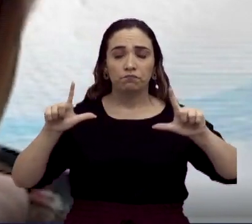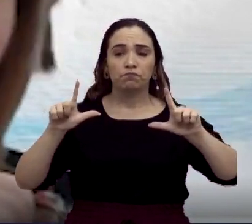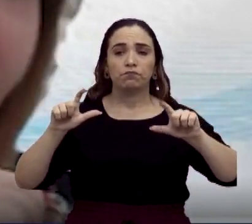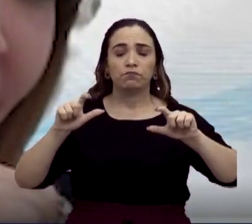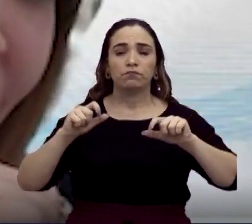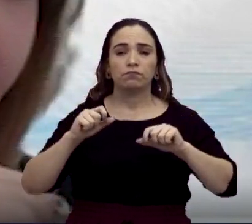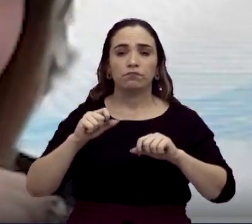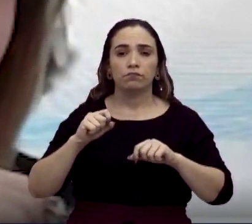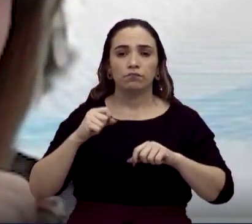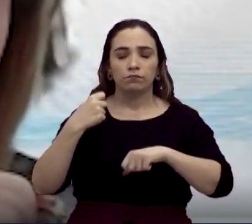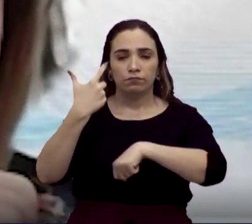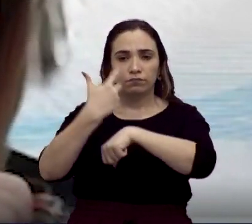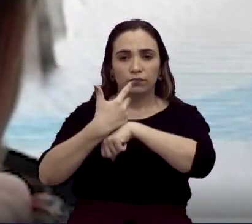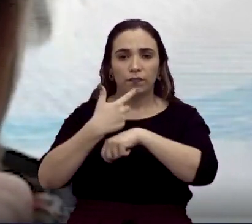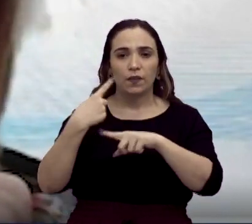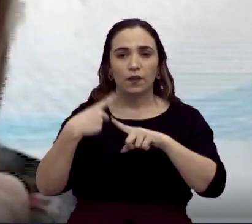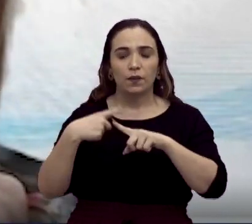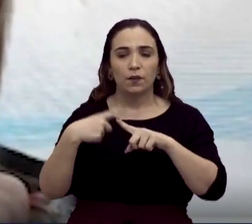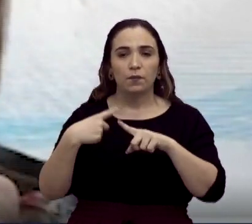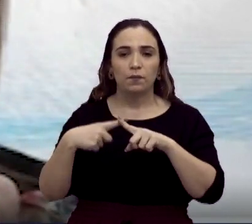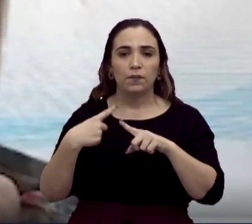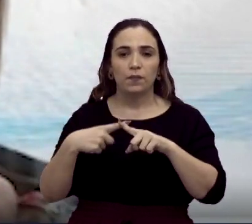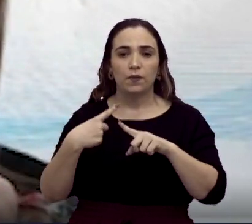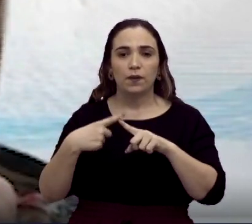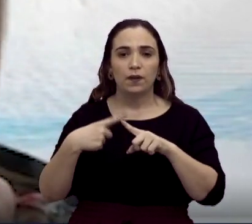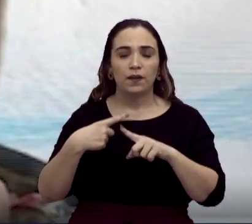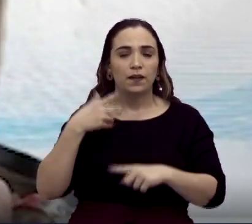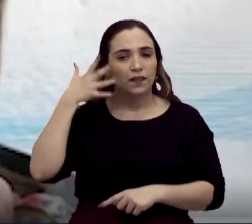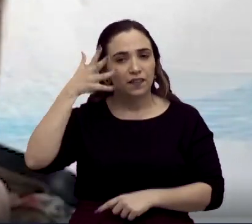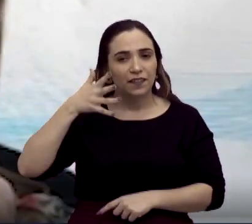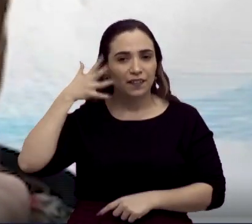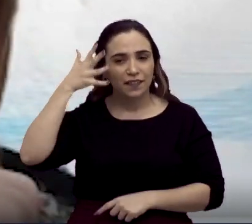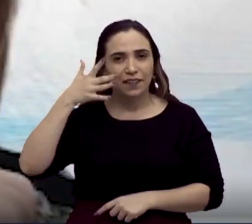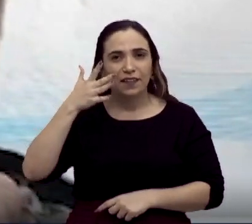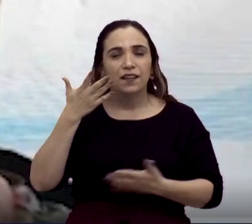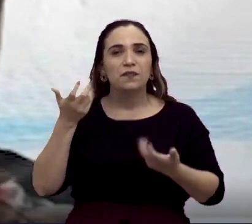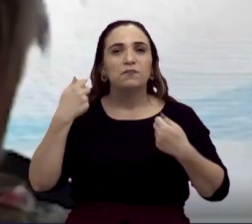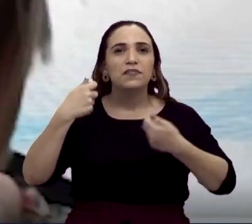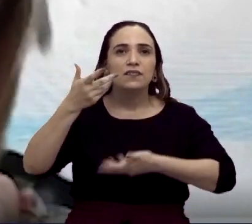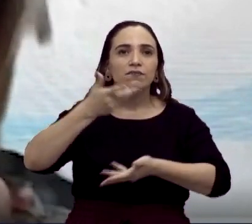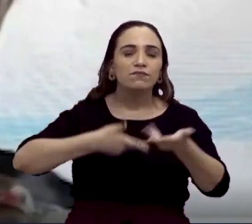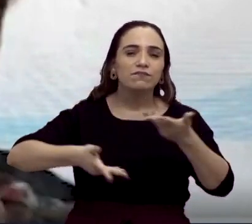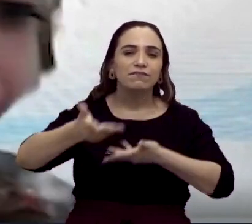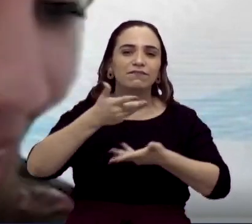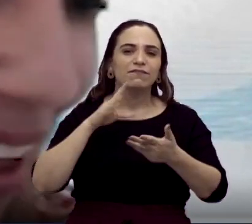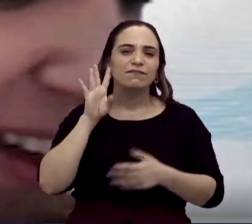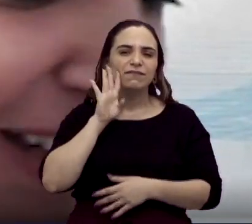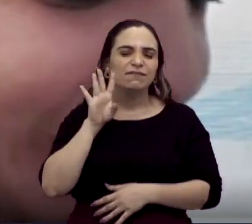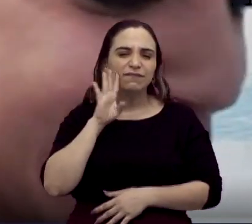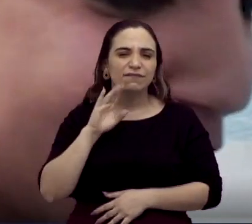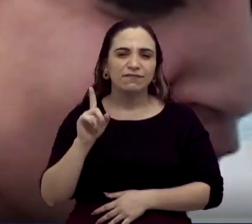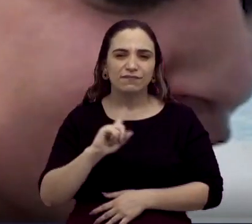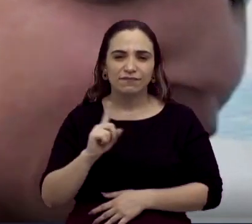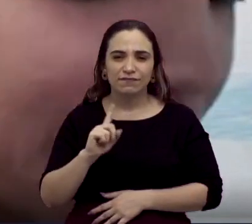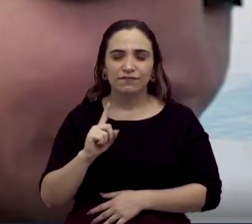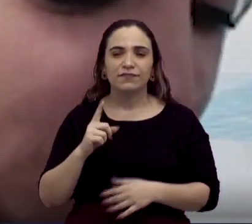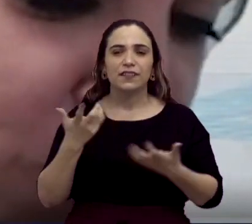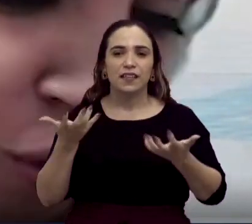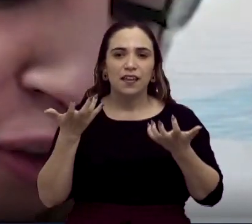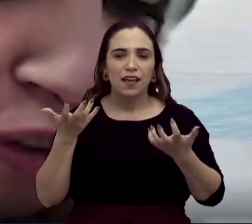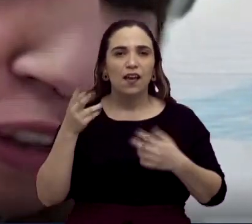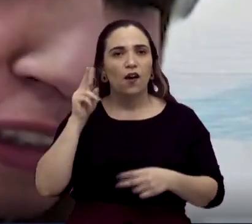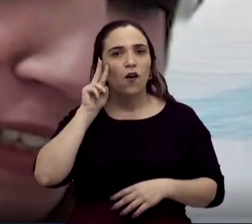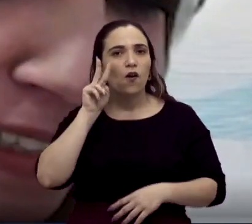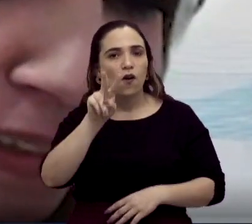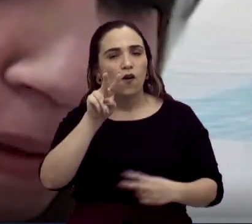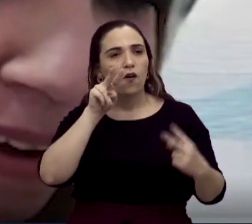a gente fica falando para um monte de letrinha aqui, não é tão legal. Legal olhar para o